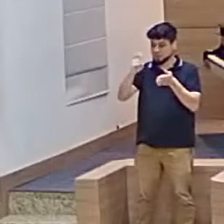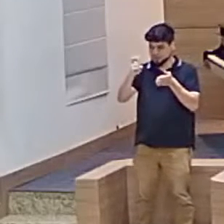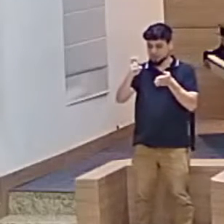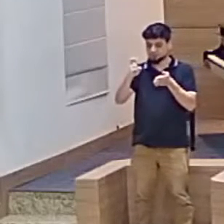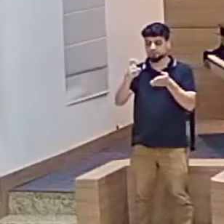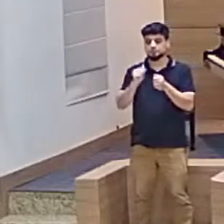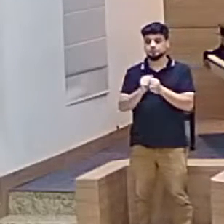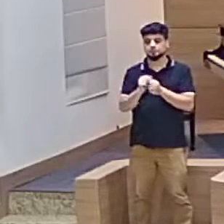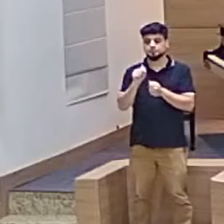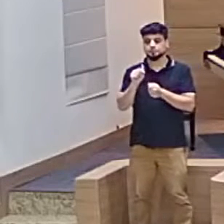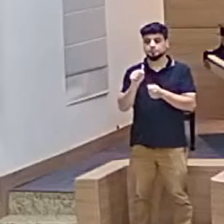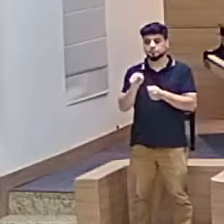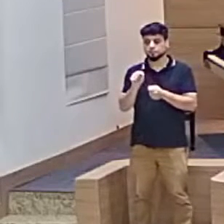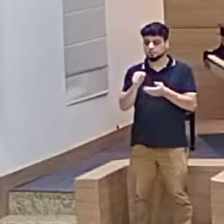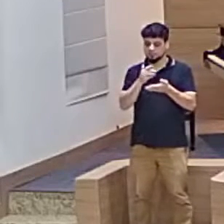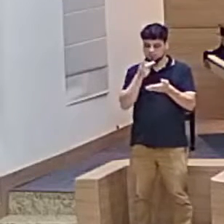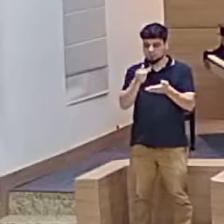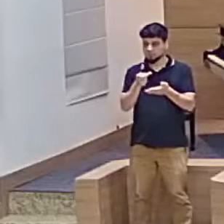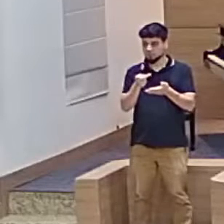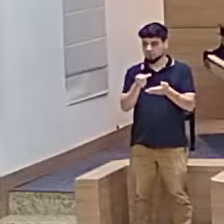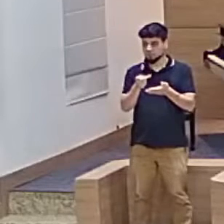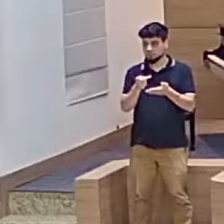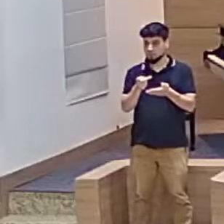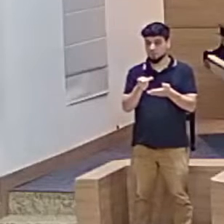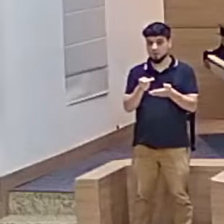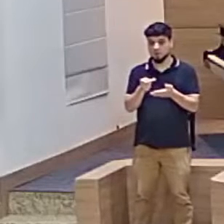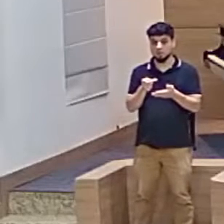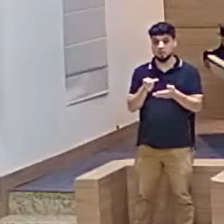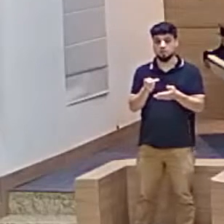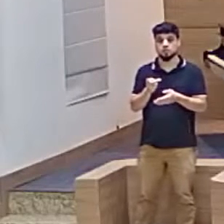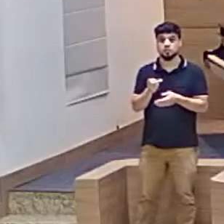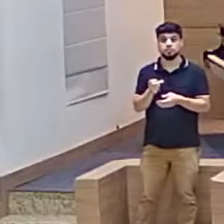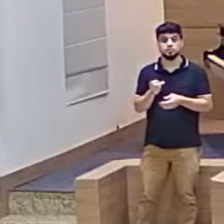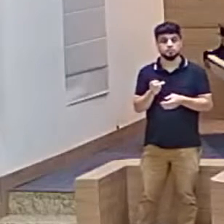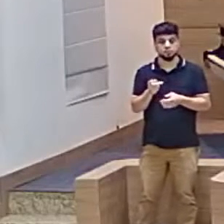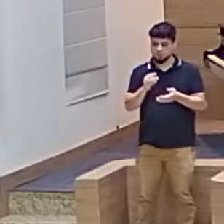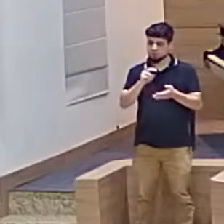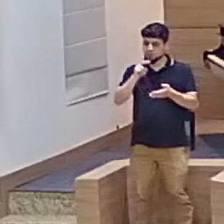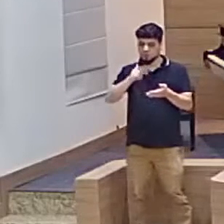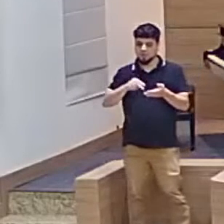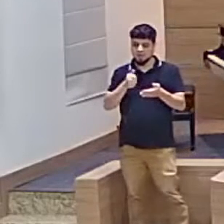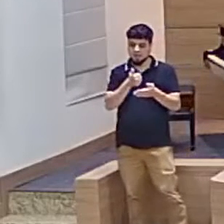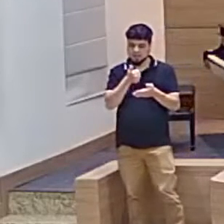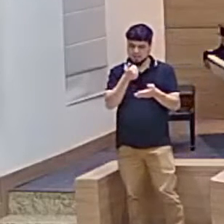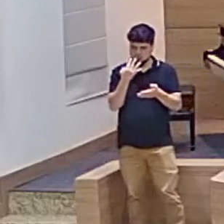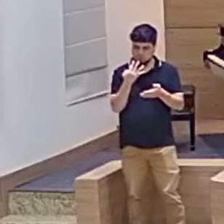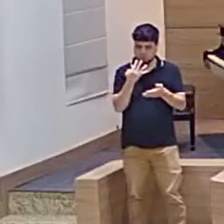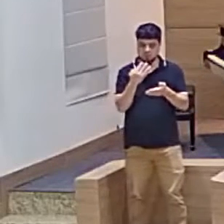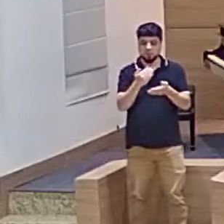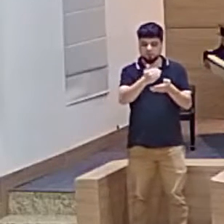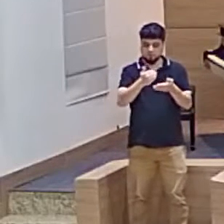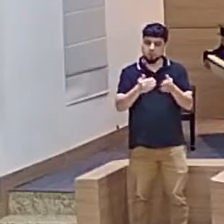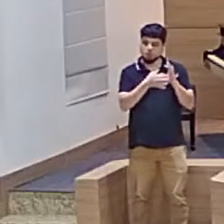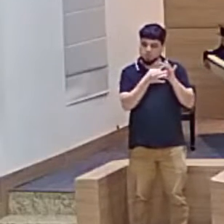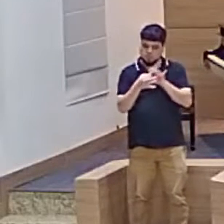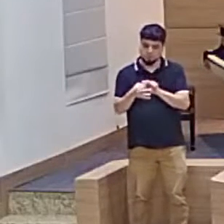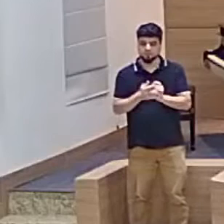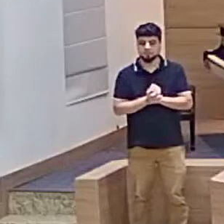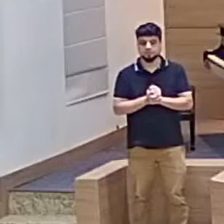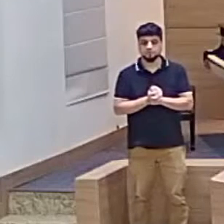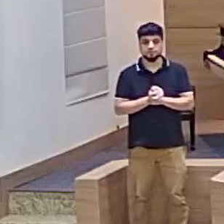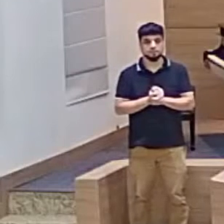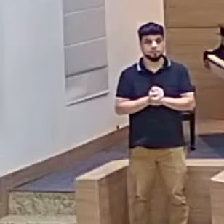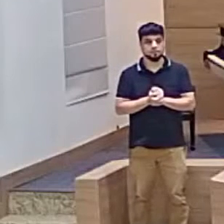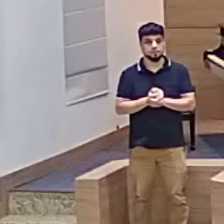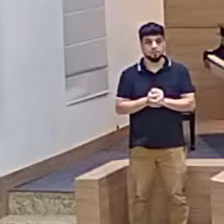diz o seguinte mas é se a voz aliás eu quero ver o Versículo 14 Por que faz parte do contexto imediato 16